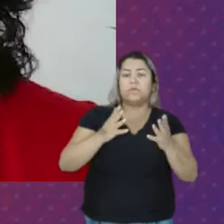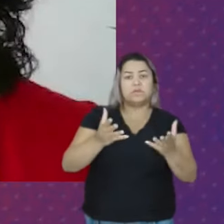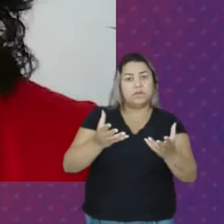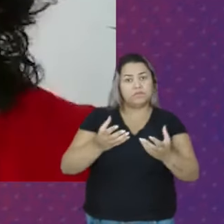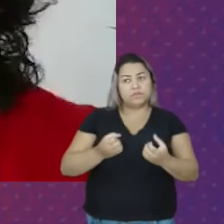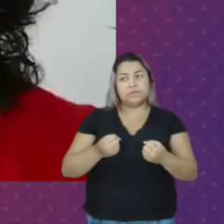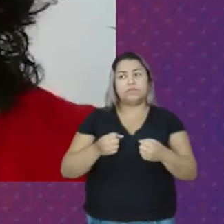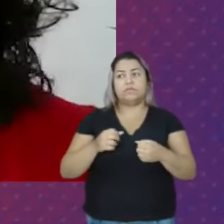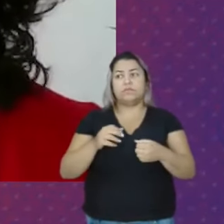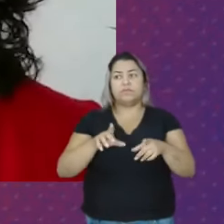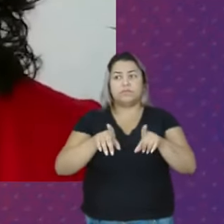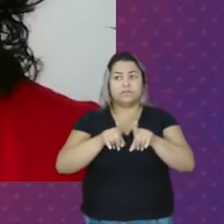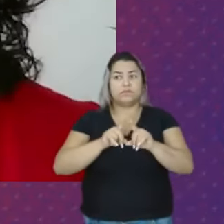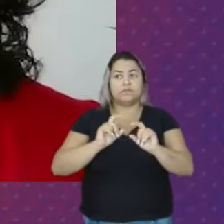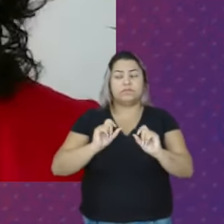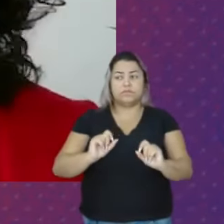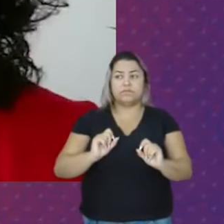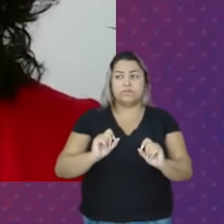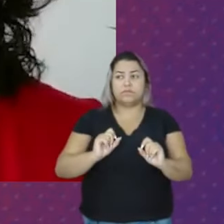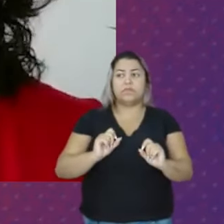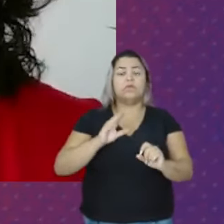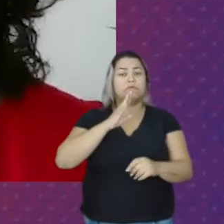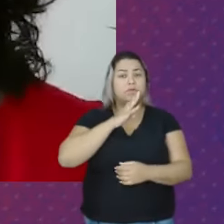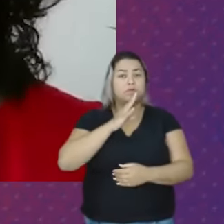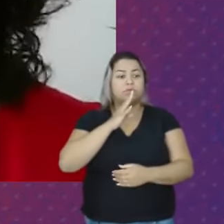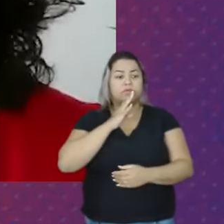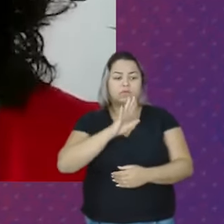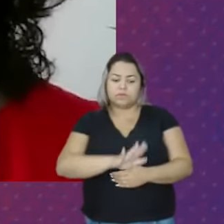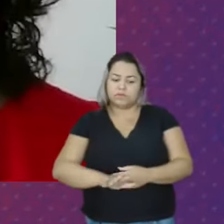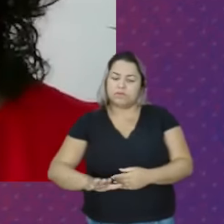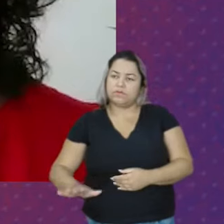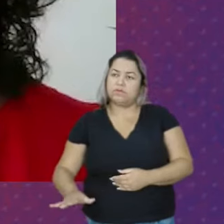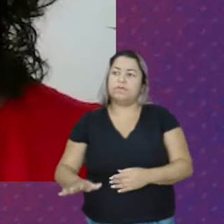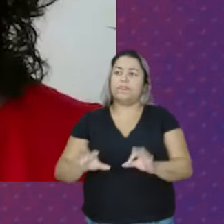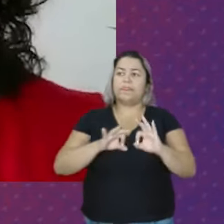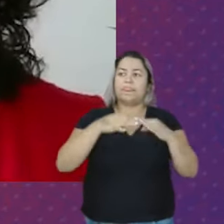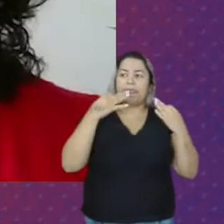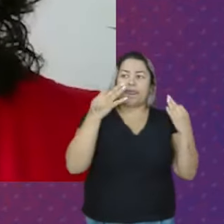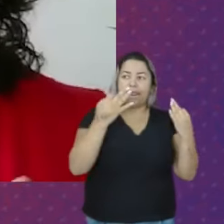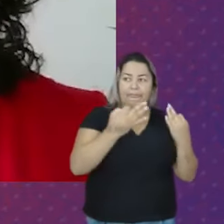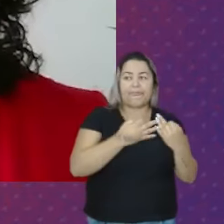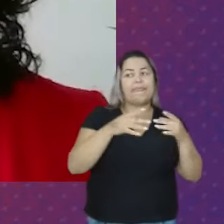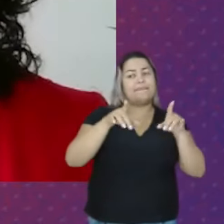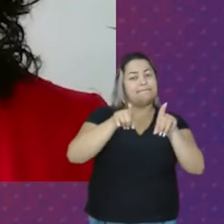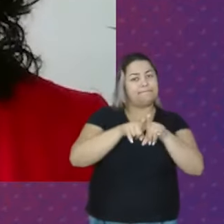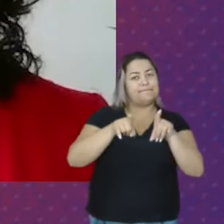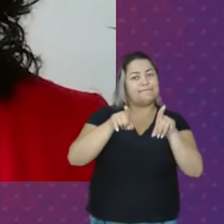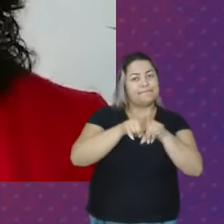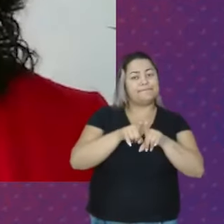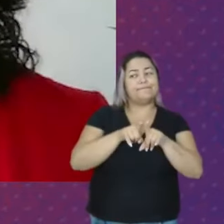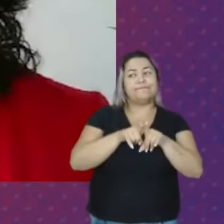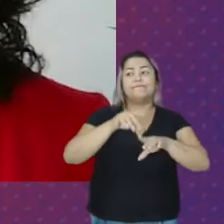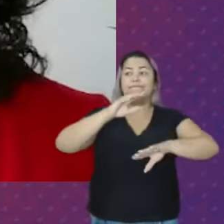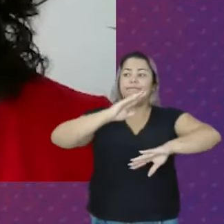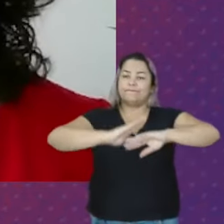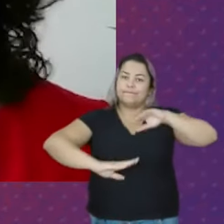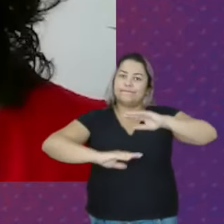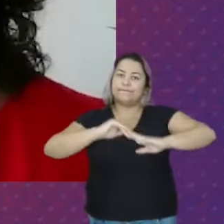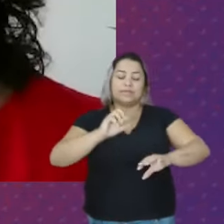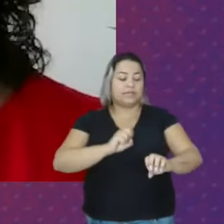criança desde quando ela nasceu, e conhece essa criança, conhece essa família, Também os profissionais